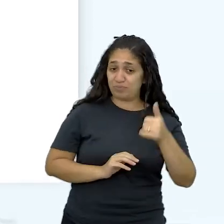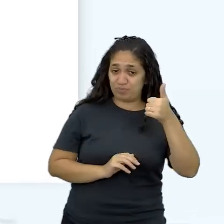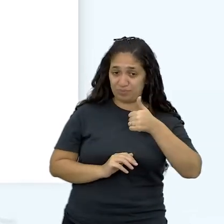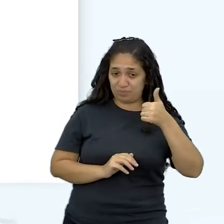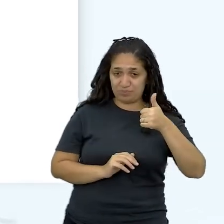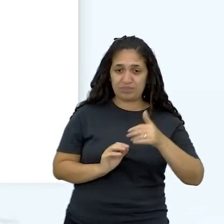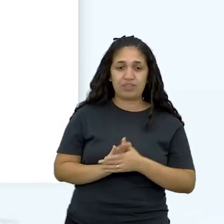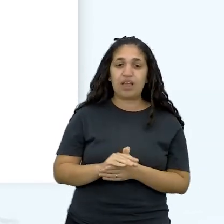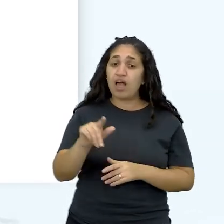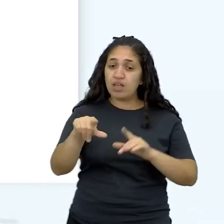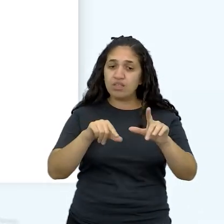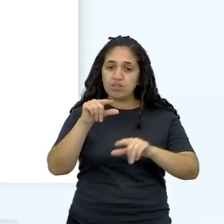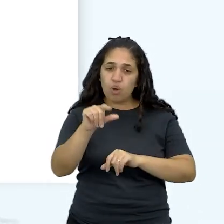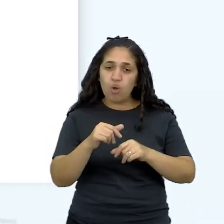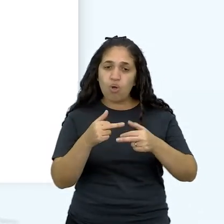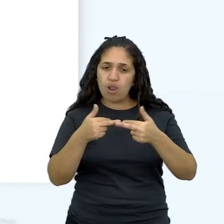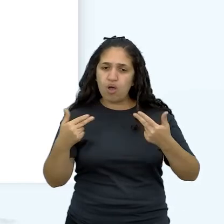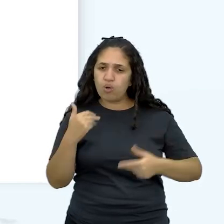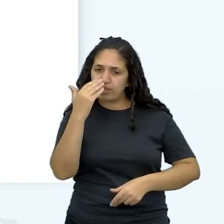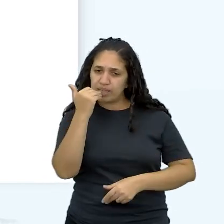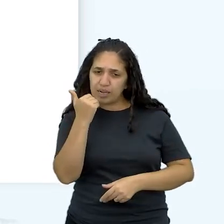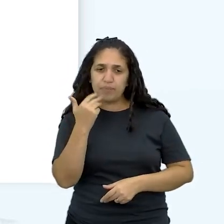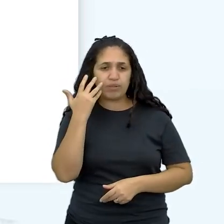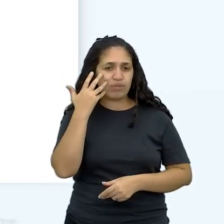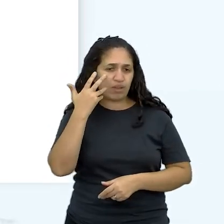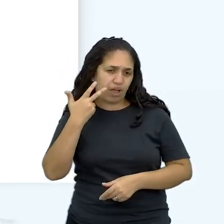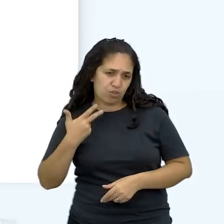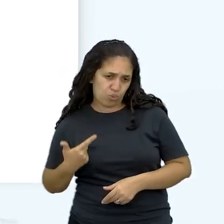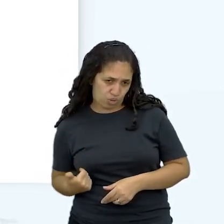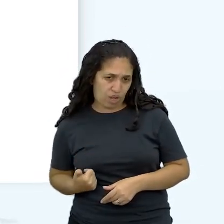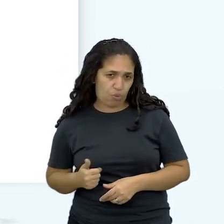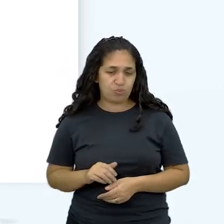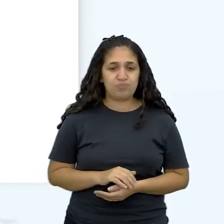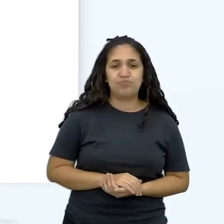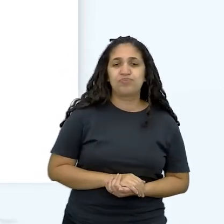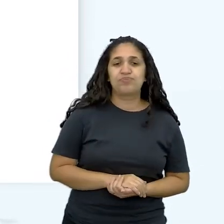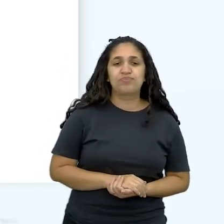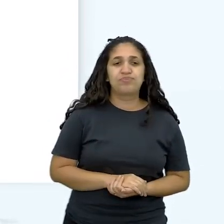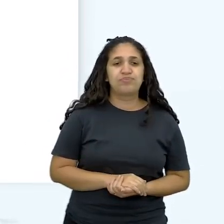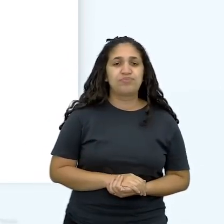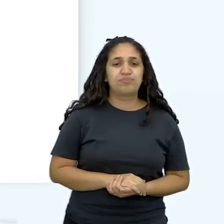1. Prefira sempre alimentos in natura ou minimamente processados.